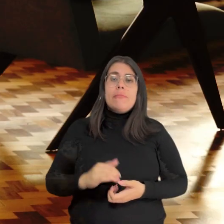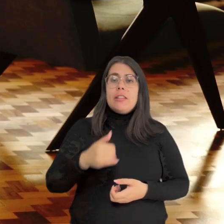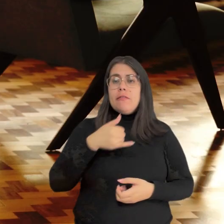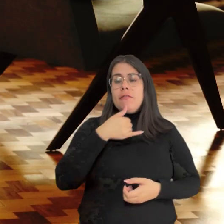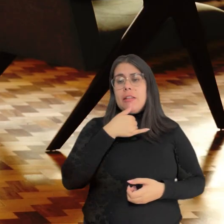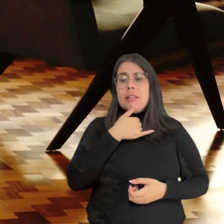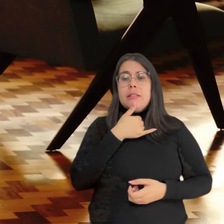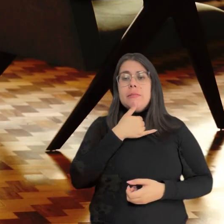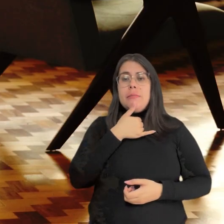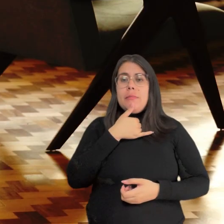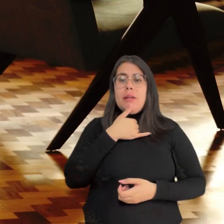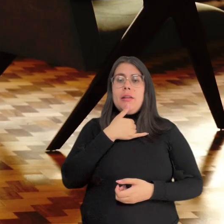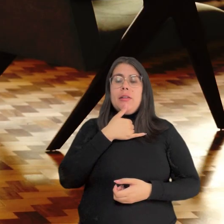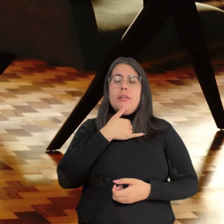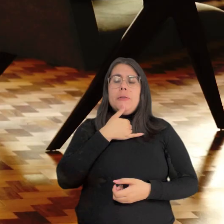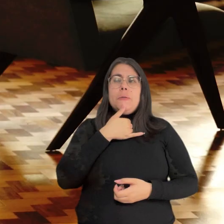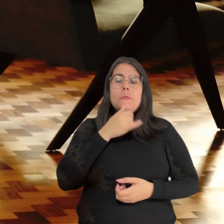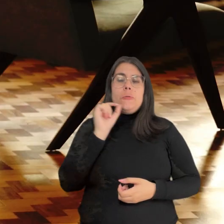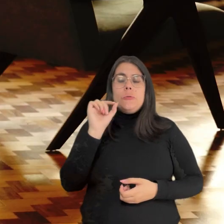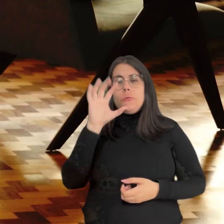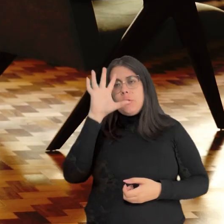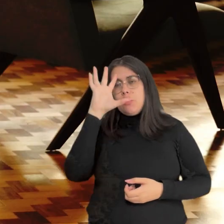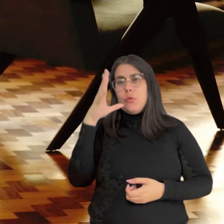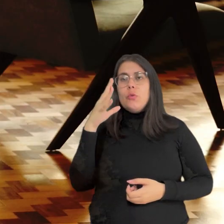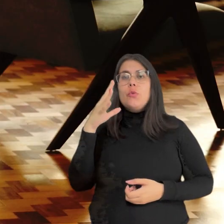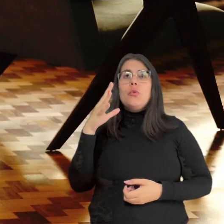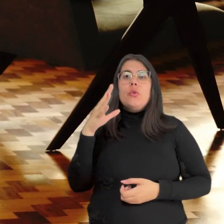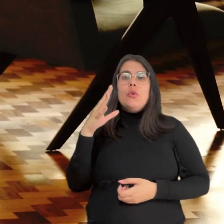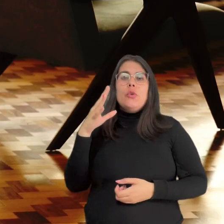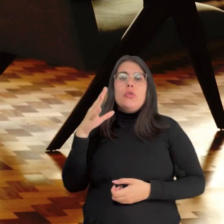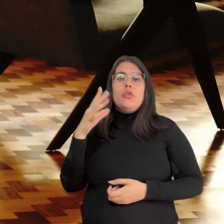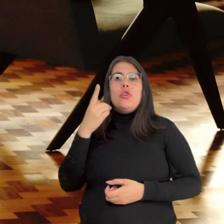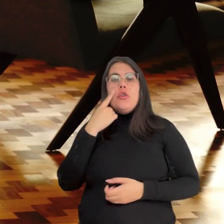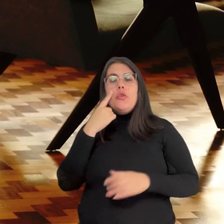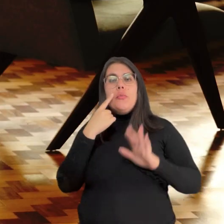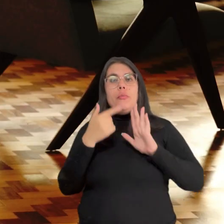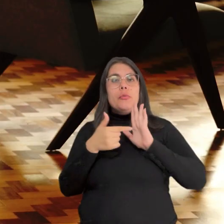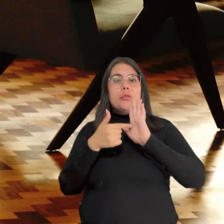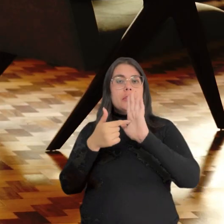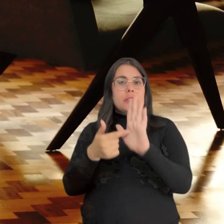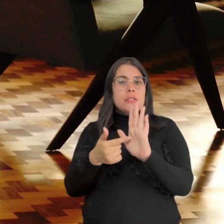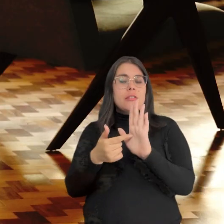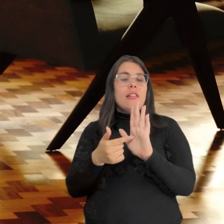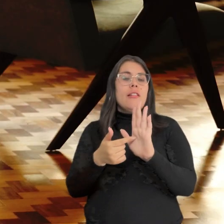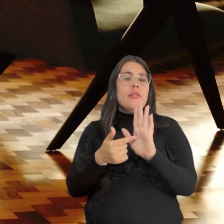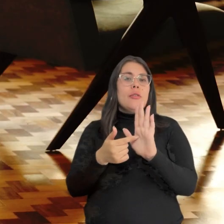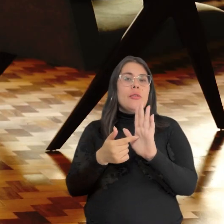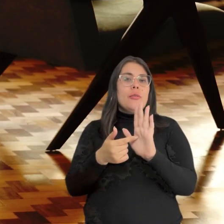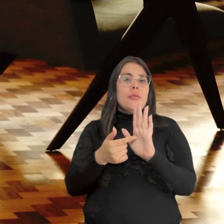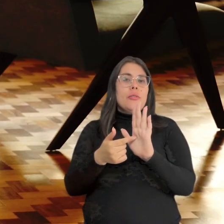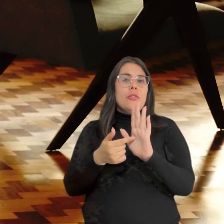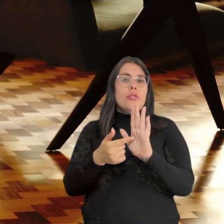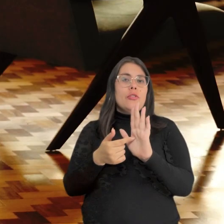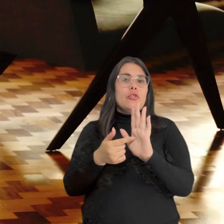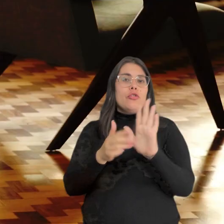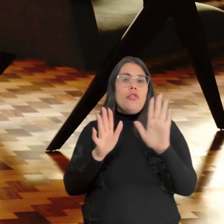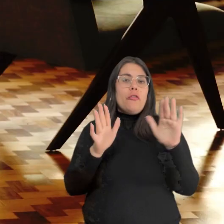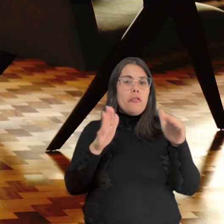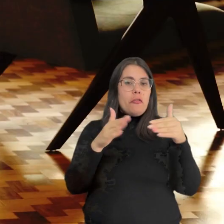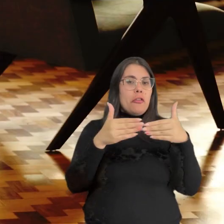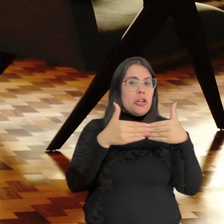dono da Vidrotil lá, ainda existia. E ele falou: Zé, estou fechando a Vidrotil. Eu falei: puxa, que pena, não